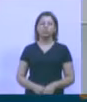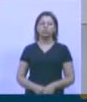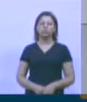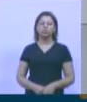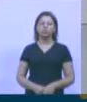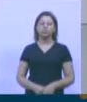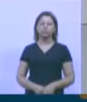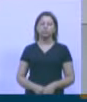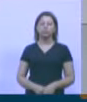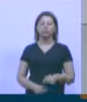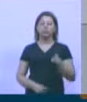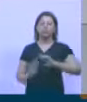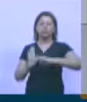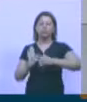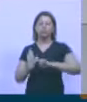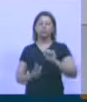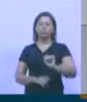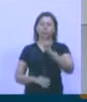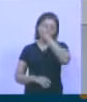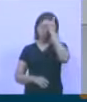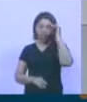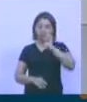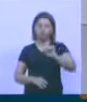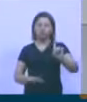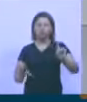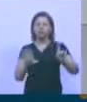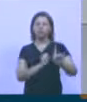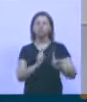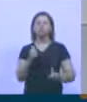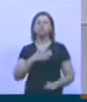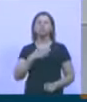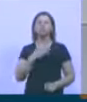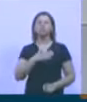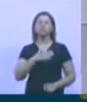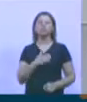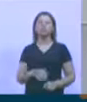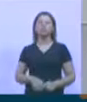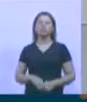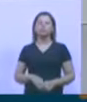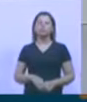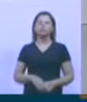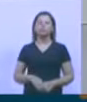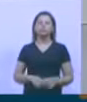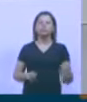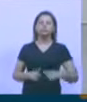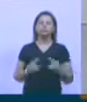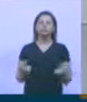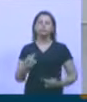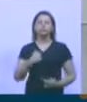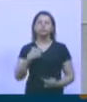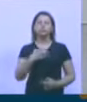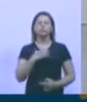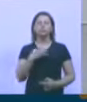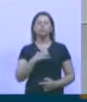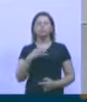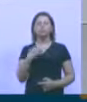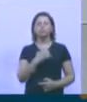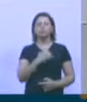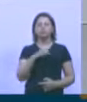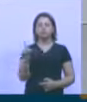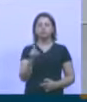me. Não significa que essas pessoas não me amem. But I feel that they don't love Mas me. Eu sinto que elas não